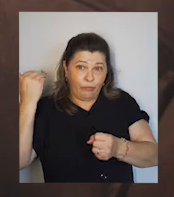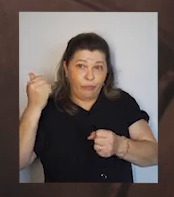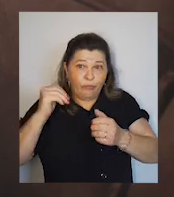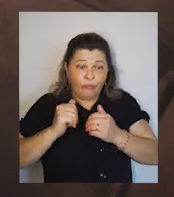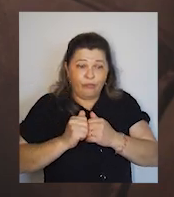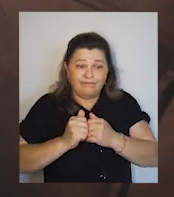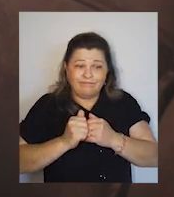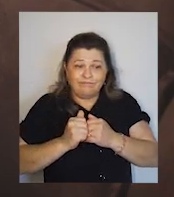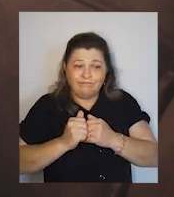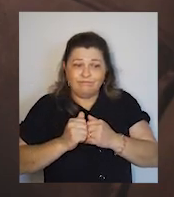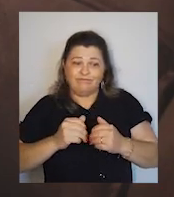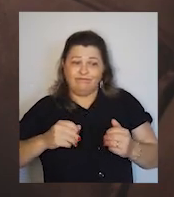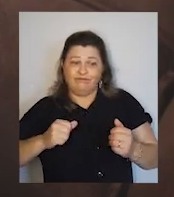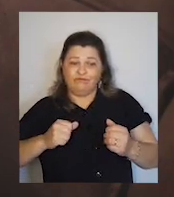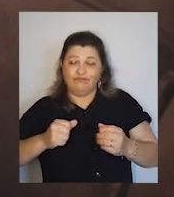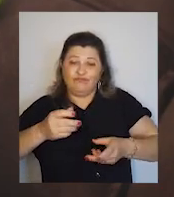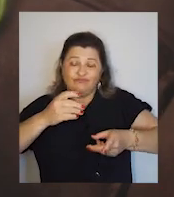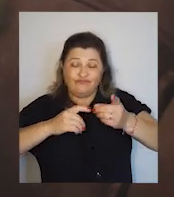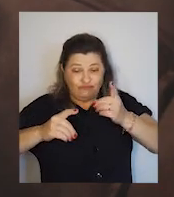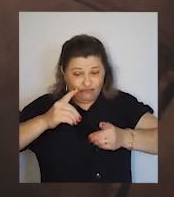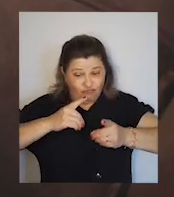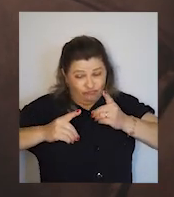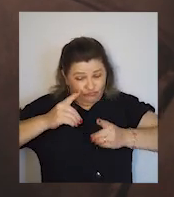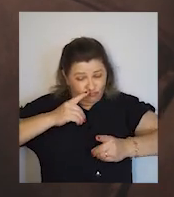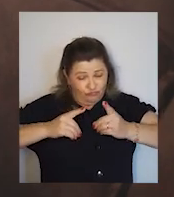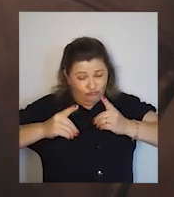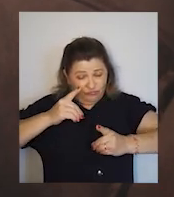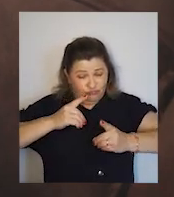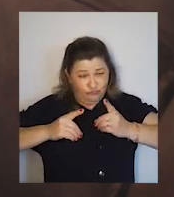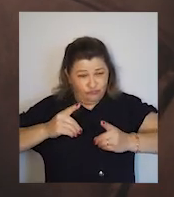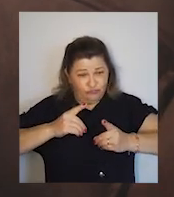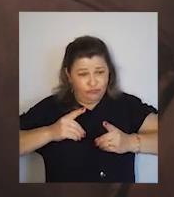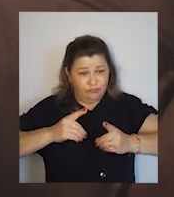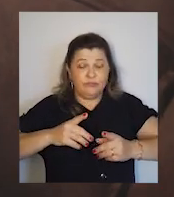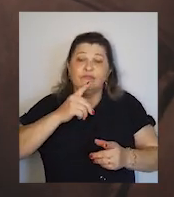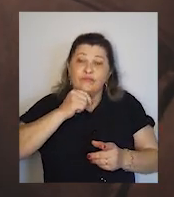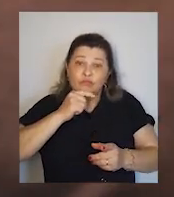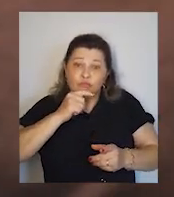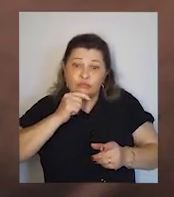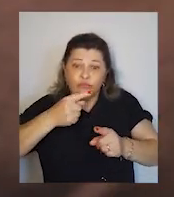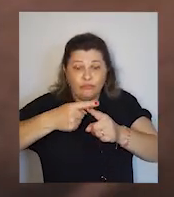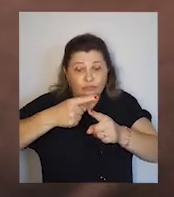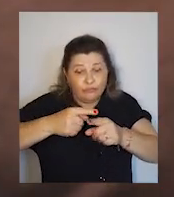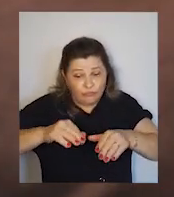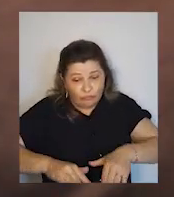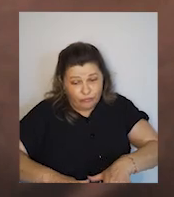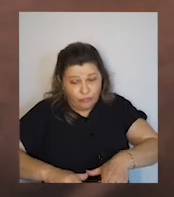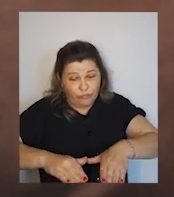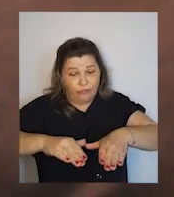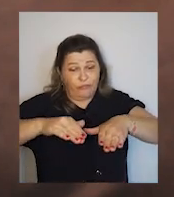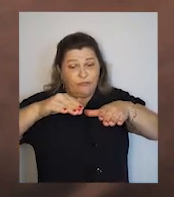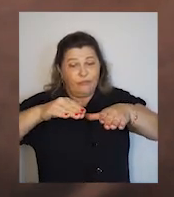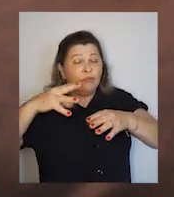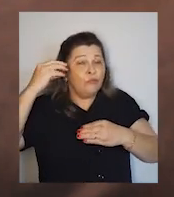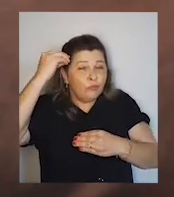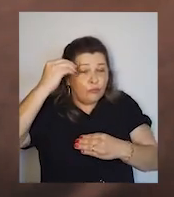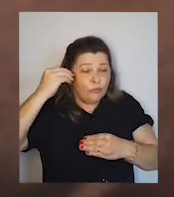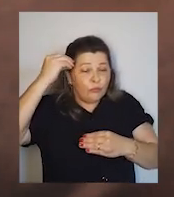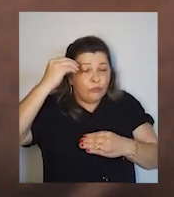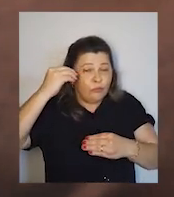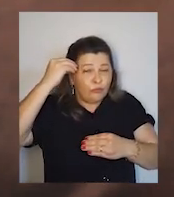desenvolvido transtorno de estresse pós-traumático. E eu desenvolvi isso por causa da chuva de setembro. Mesmo fazendo todo o acompanhamento